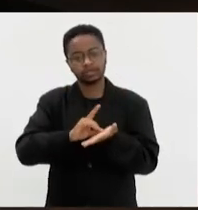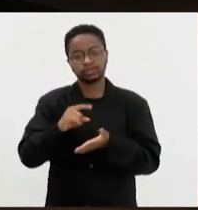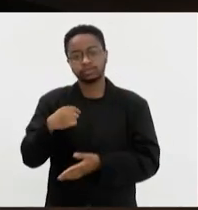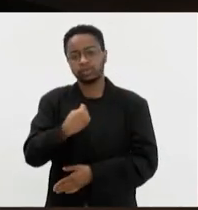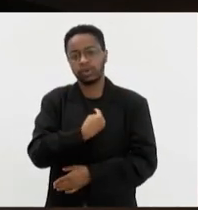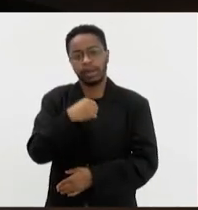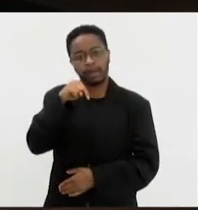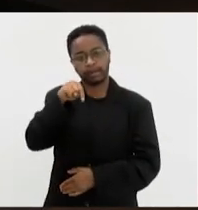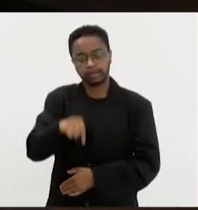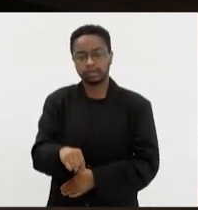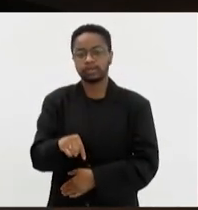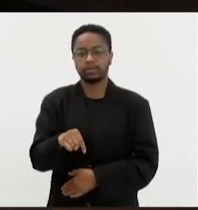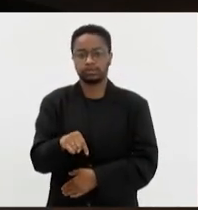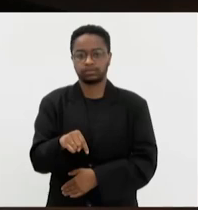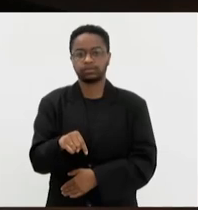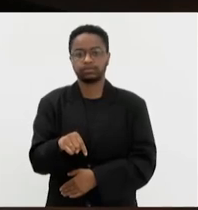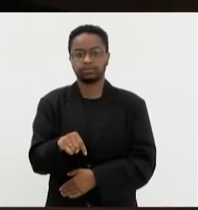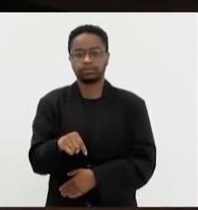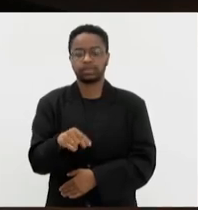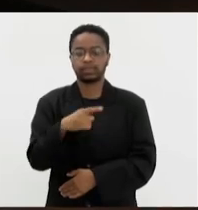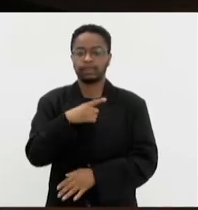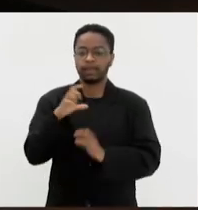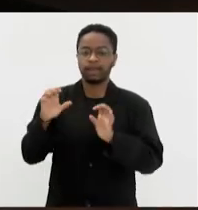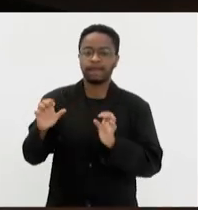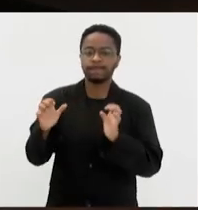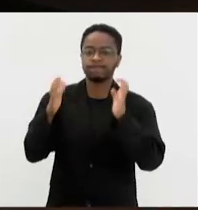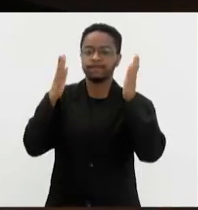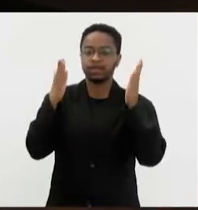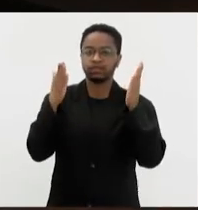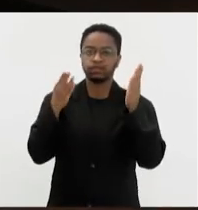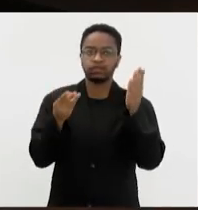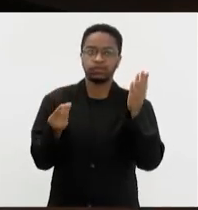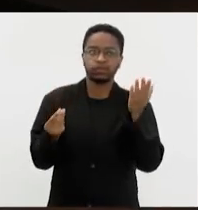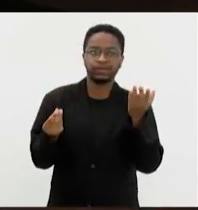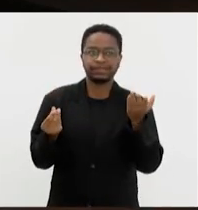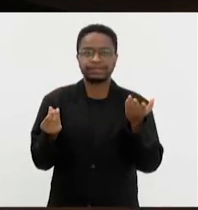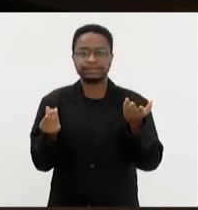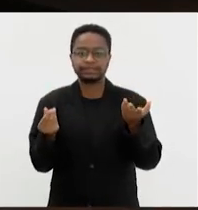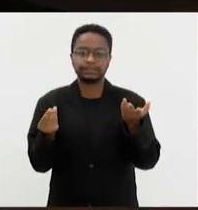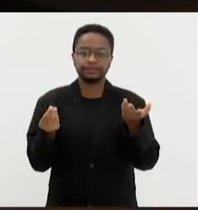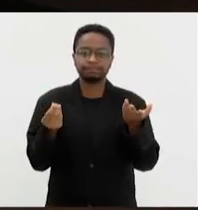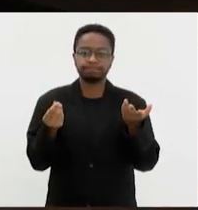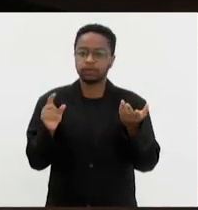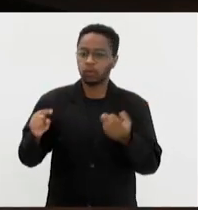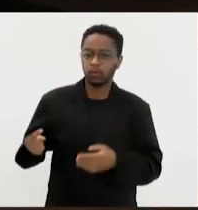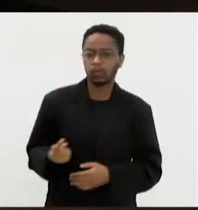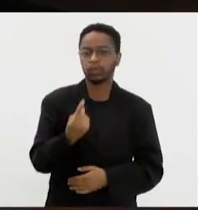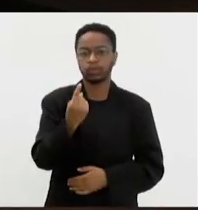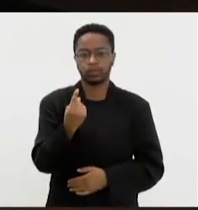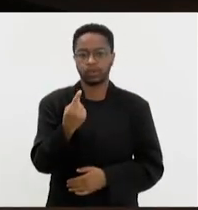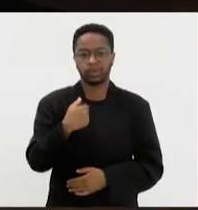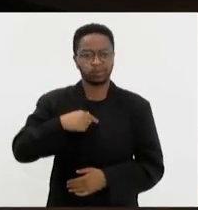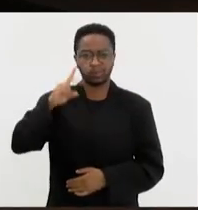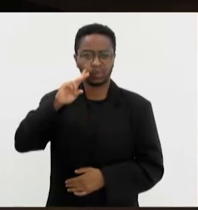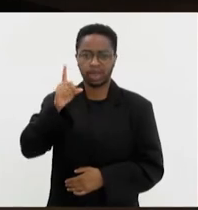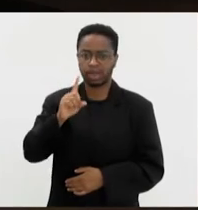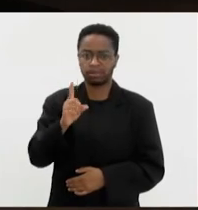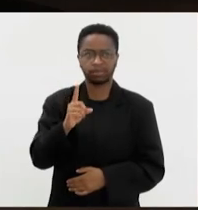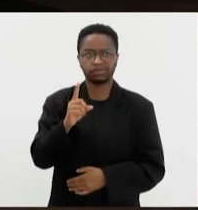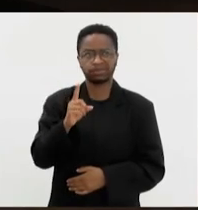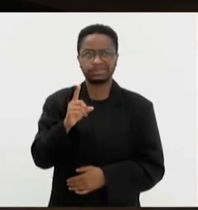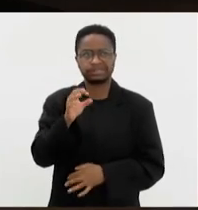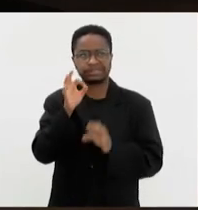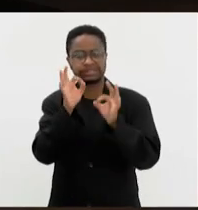estarmos aqui num evento no evento ímpar eu eu não me recordo bem ao